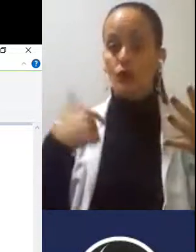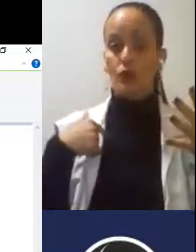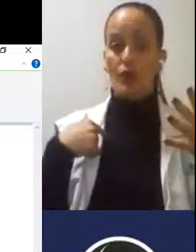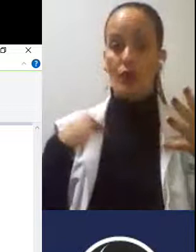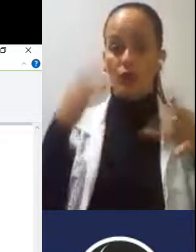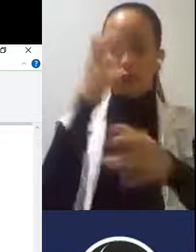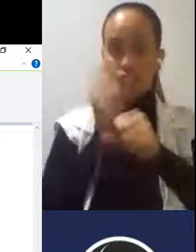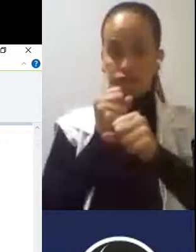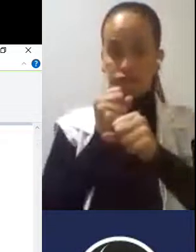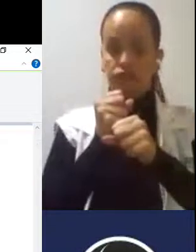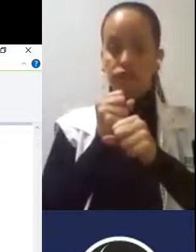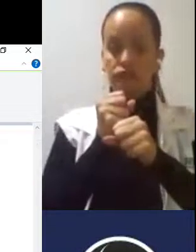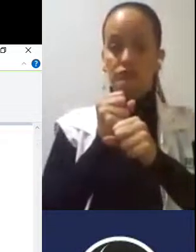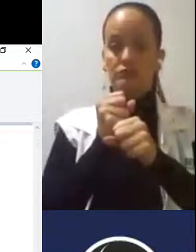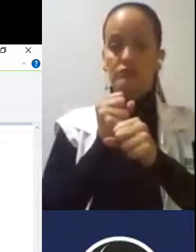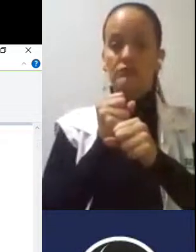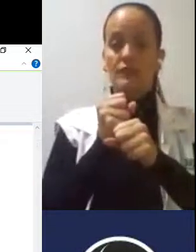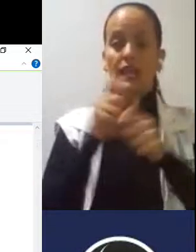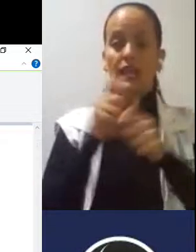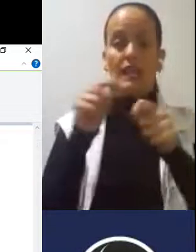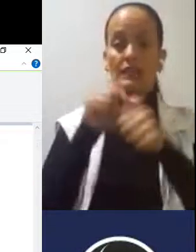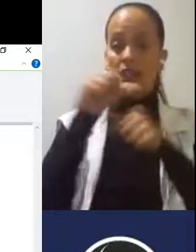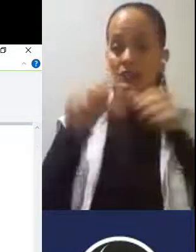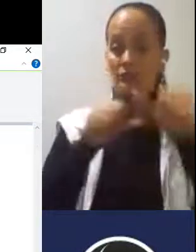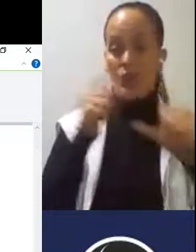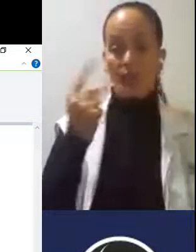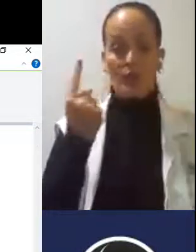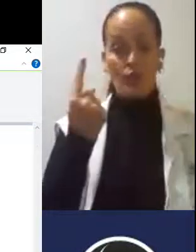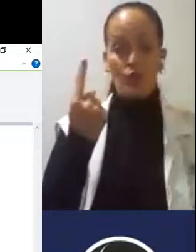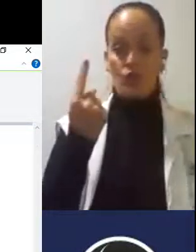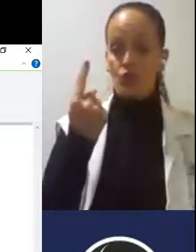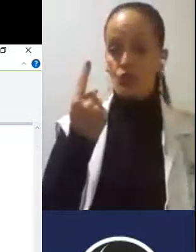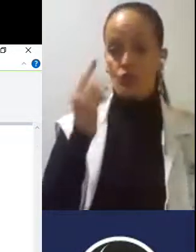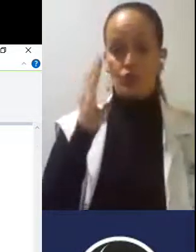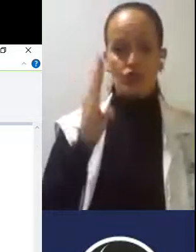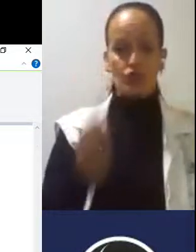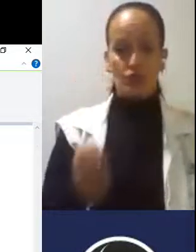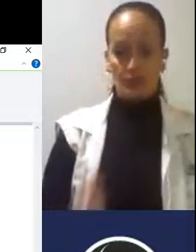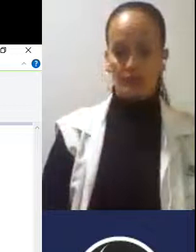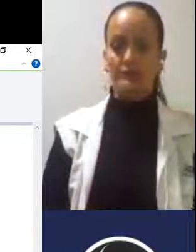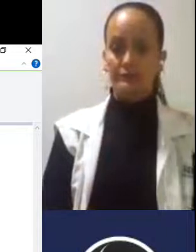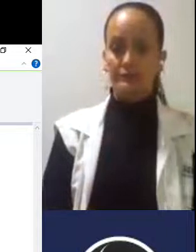R5. Então, por isso que a gente soma ele com o R5 aqui para calcular a resistência total.